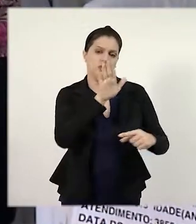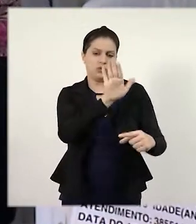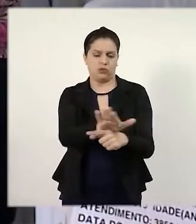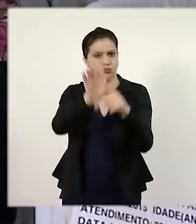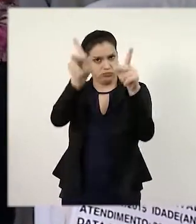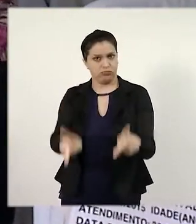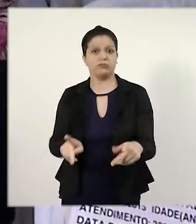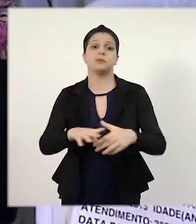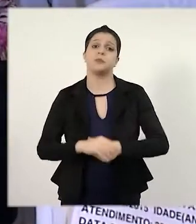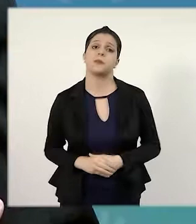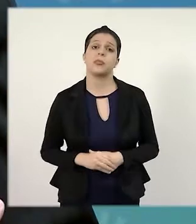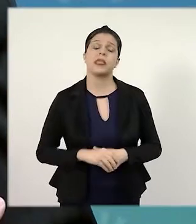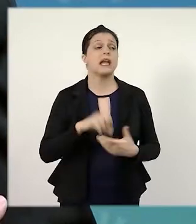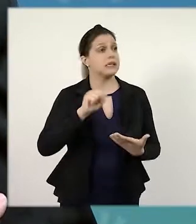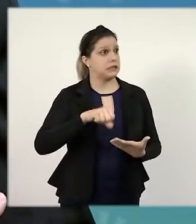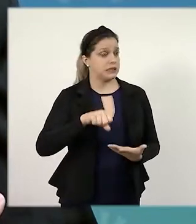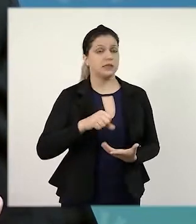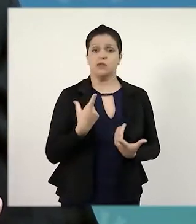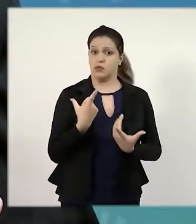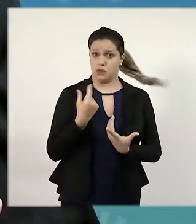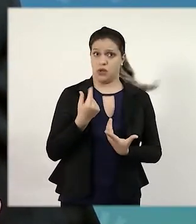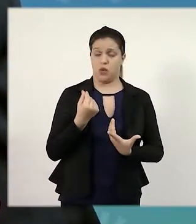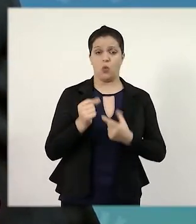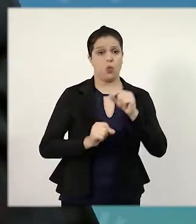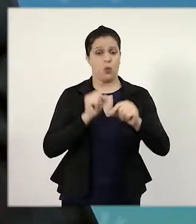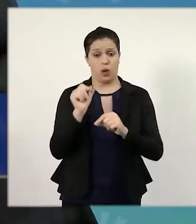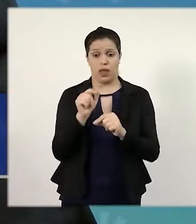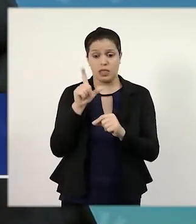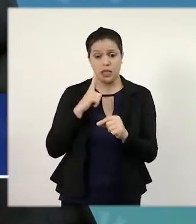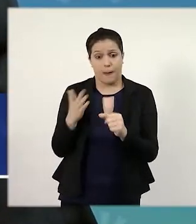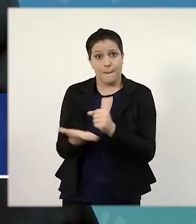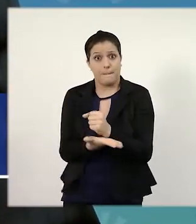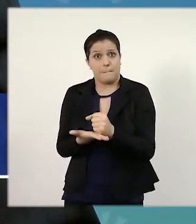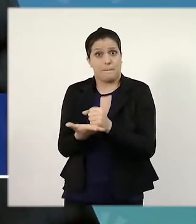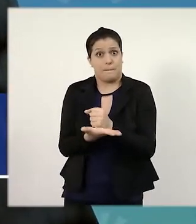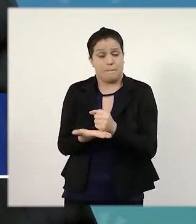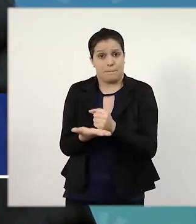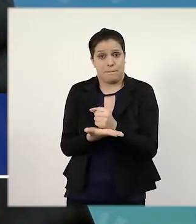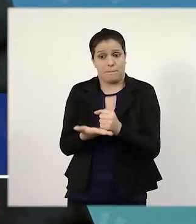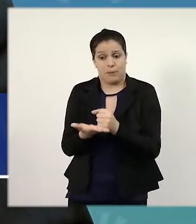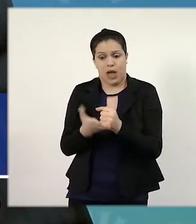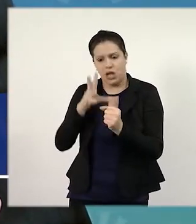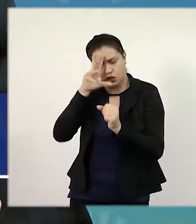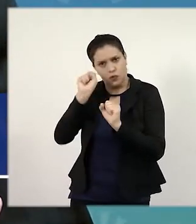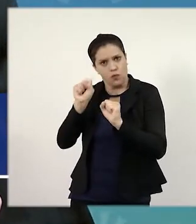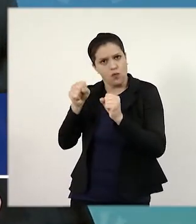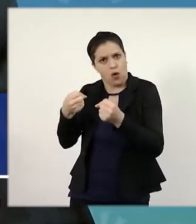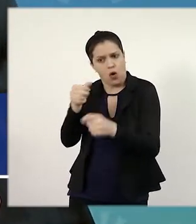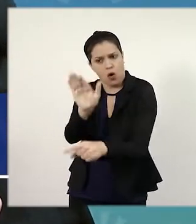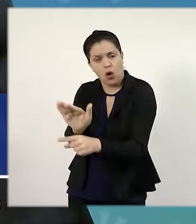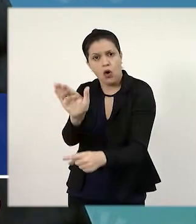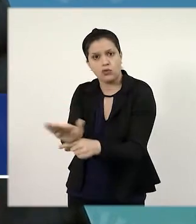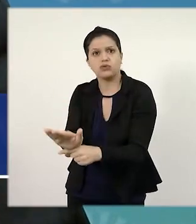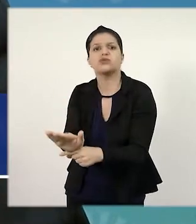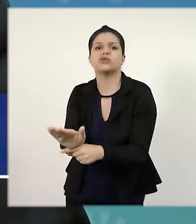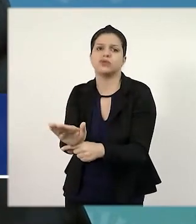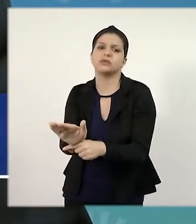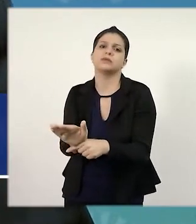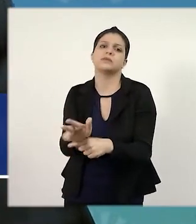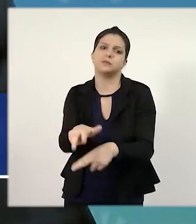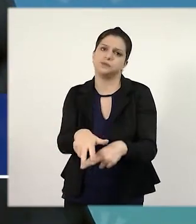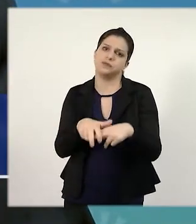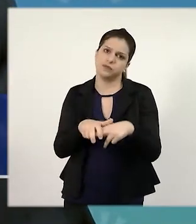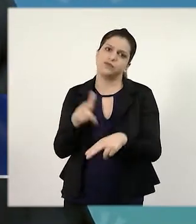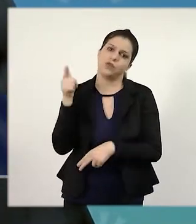instituições à população. Através desses recursos seria a base para fortalecer, né, e os recursos